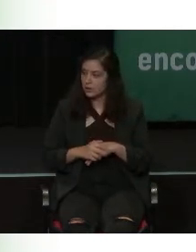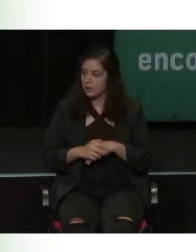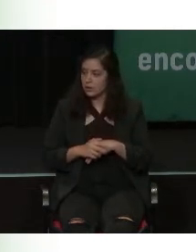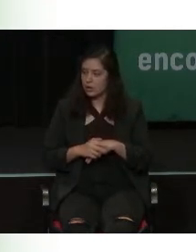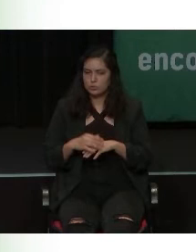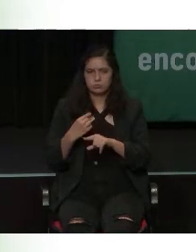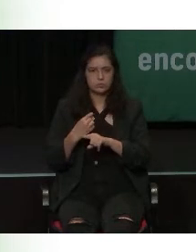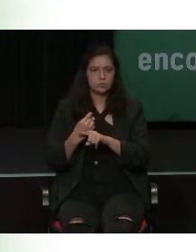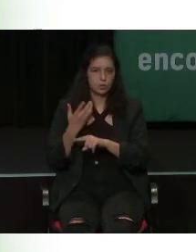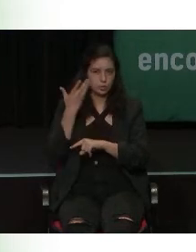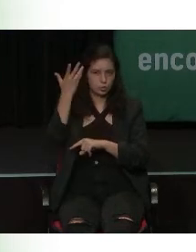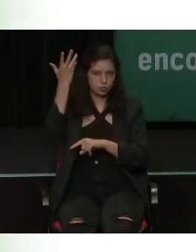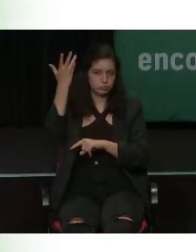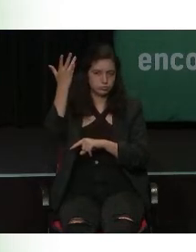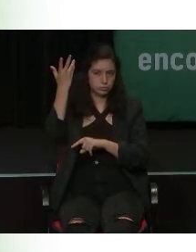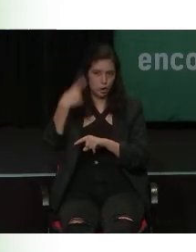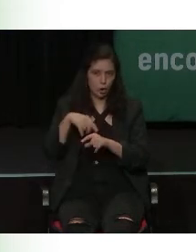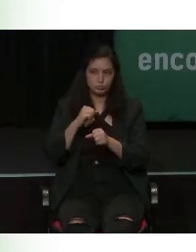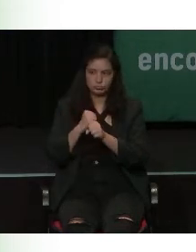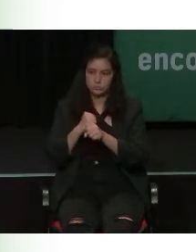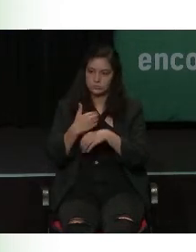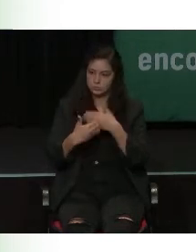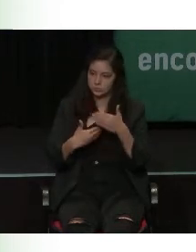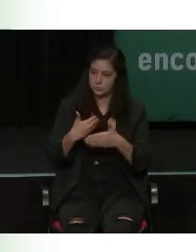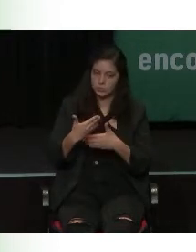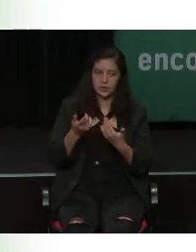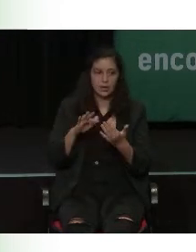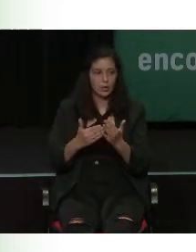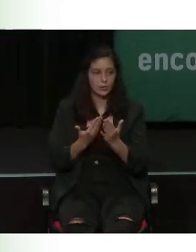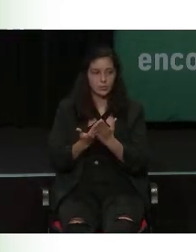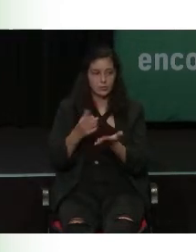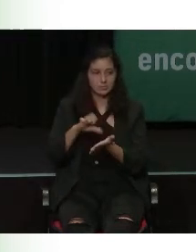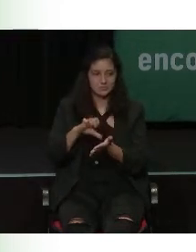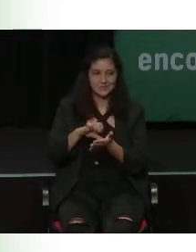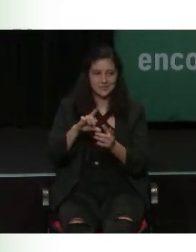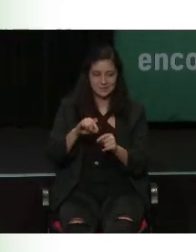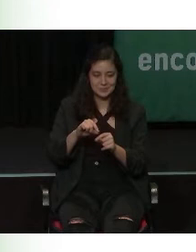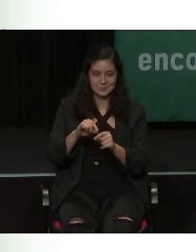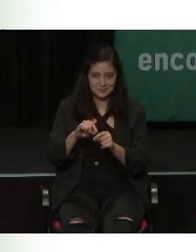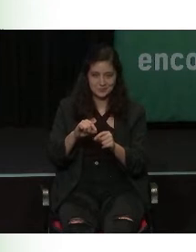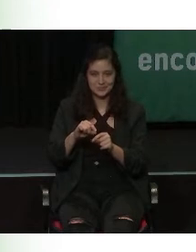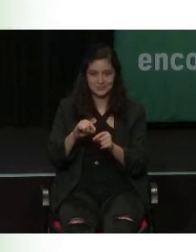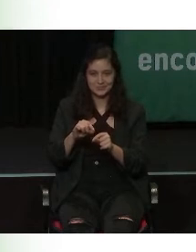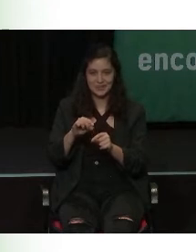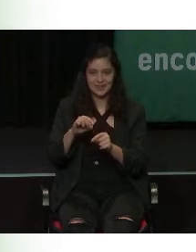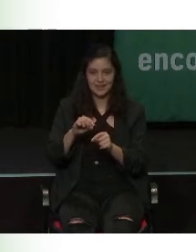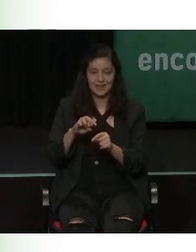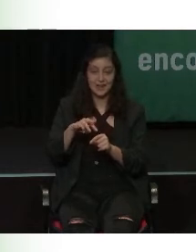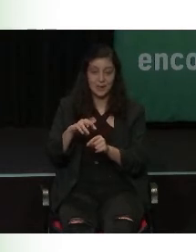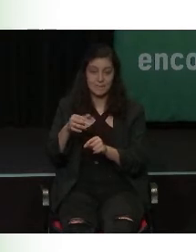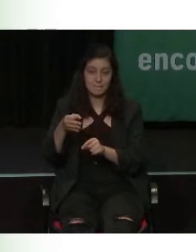arquitetura de referência que nós estamos a trabalhar, que estamos a propor em sede também do MPI,